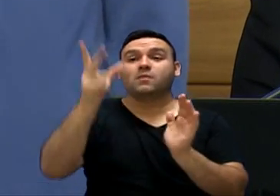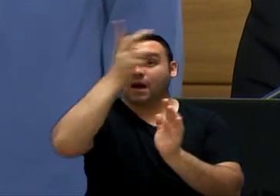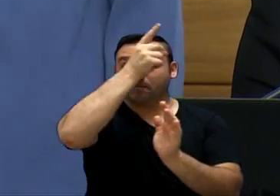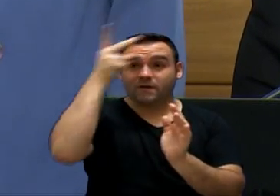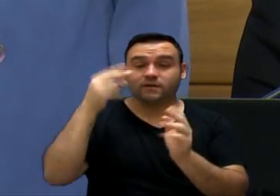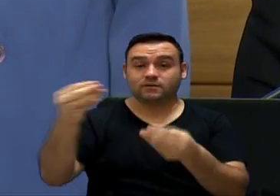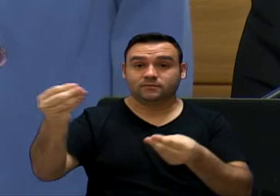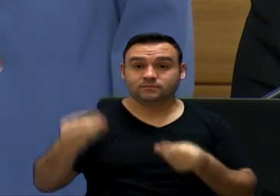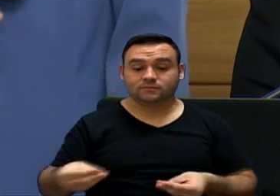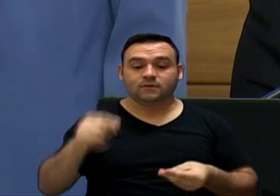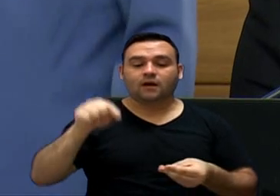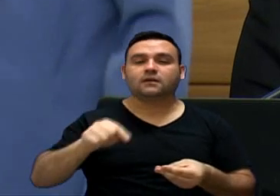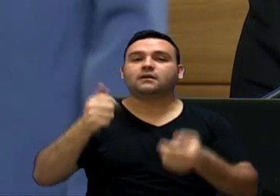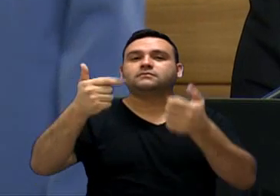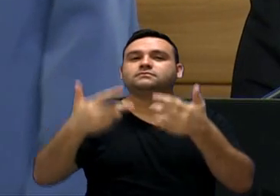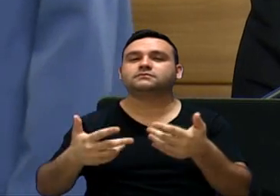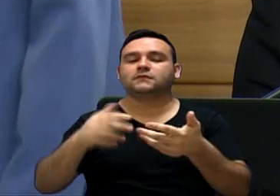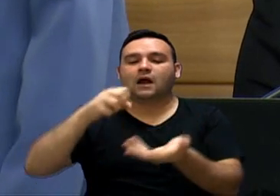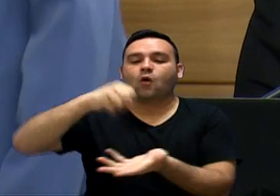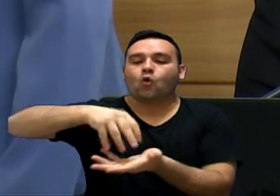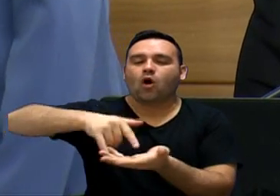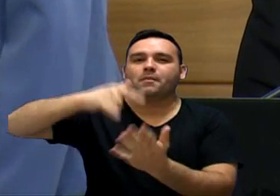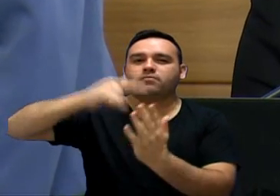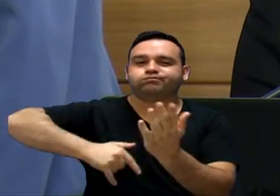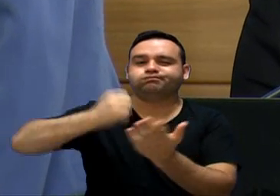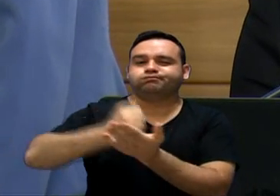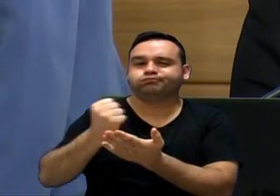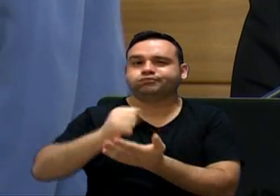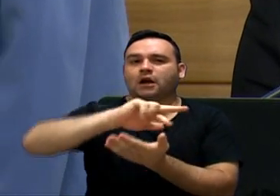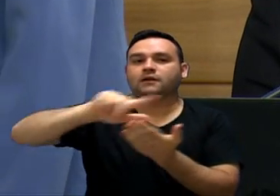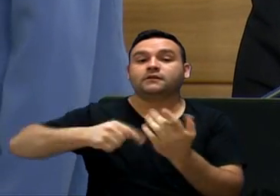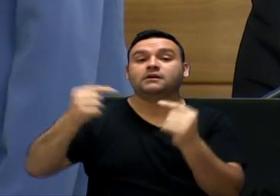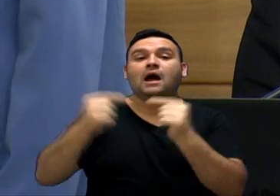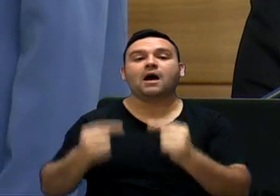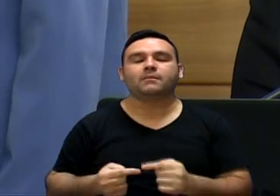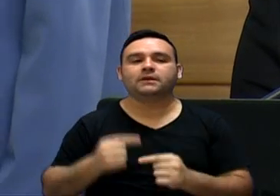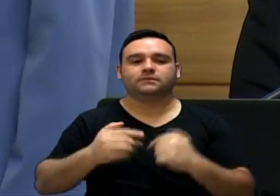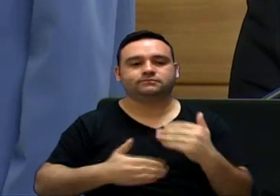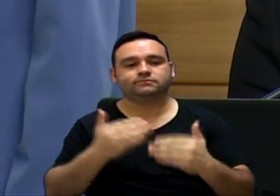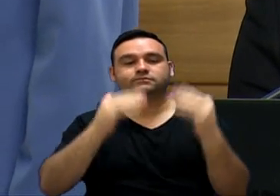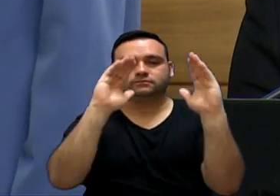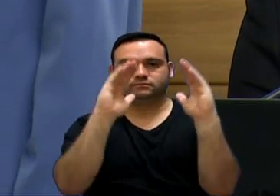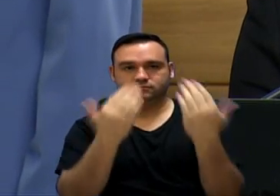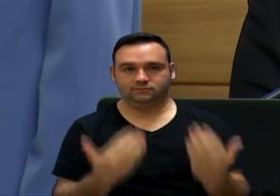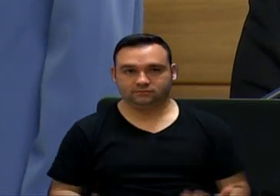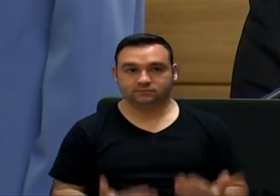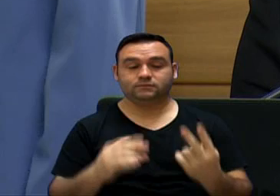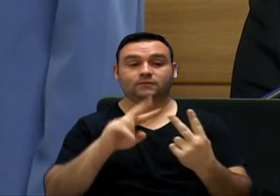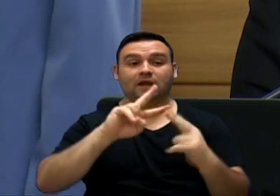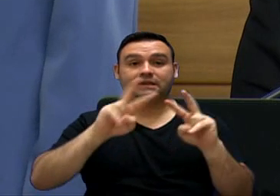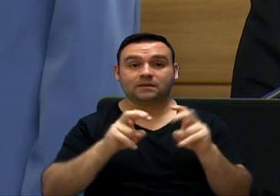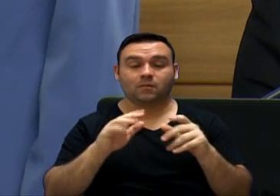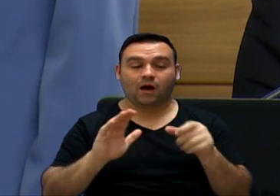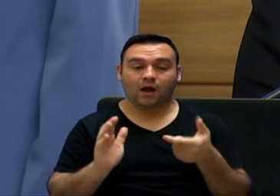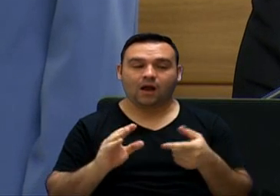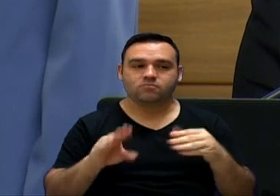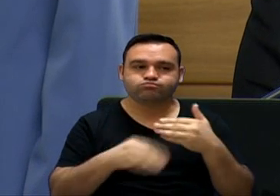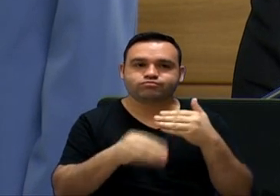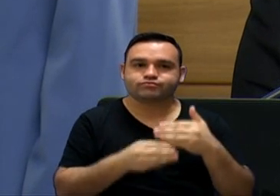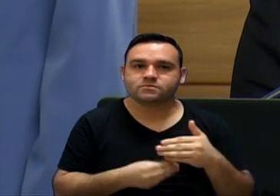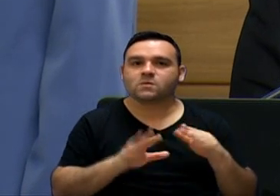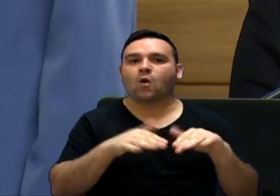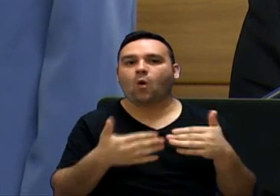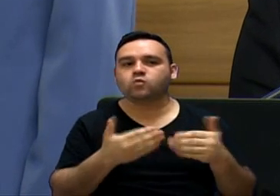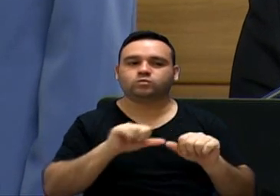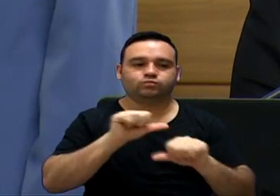Prefeitura Municipal de Sorocaba, encaminhando cópias de documentos referentes a procedimentos licitatórios, termos aditivos ou